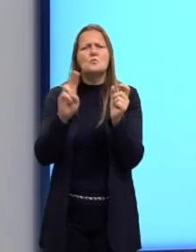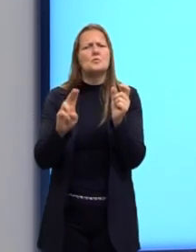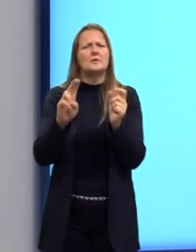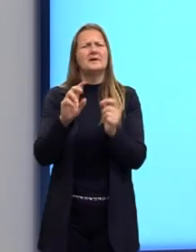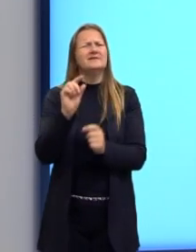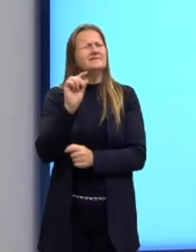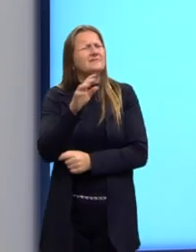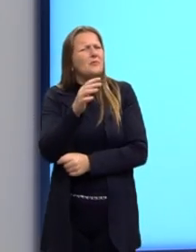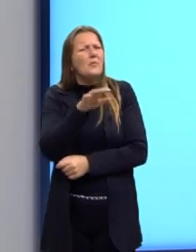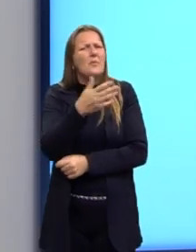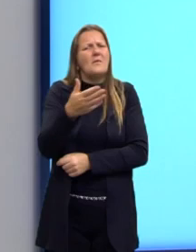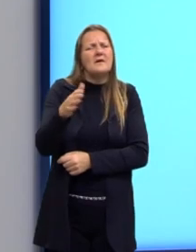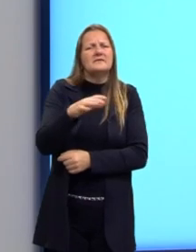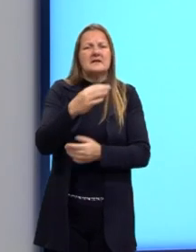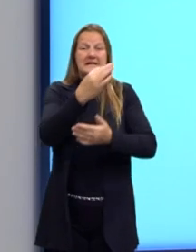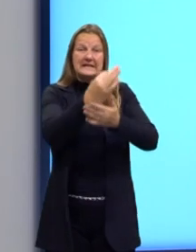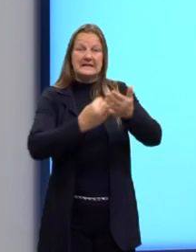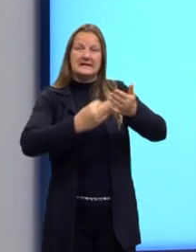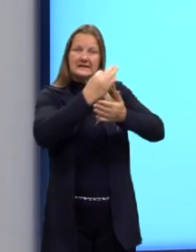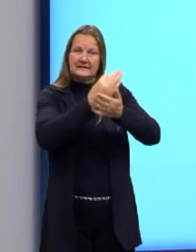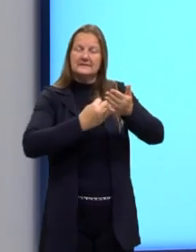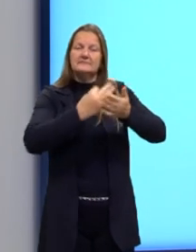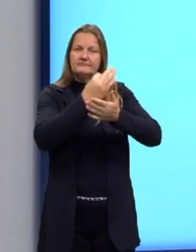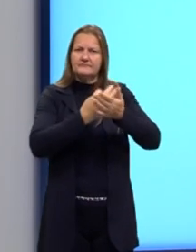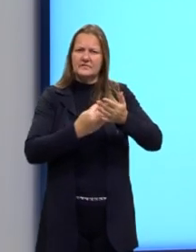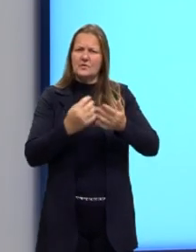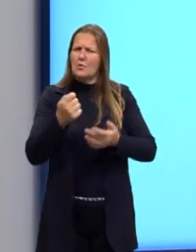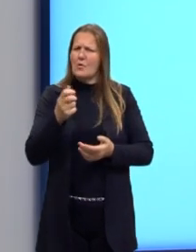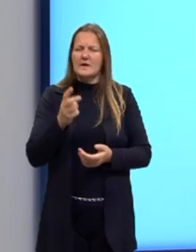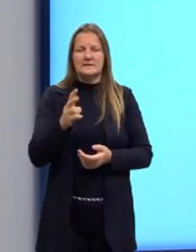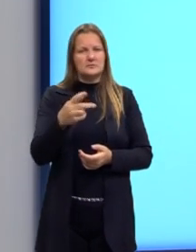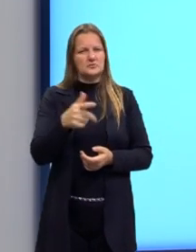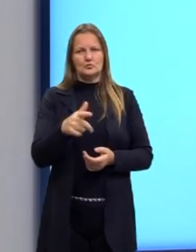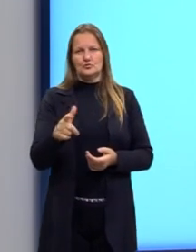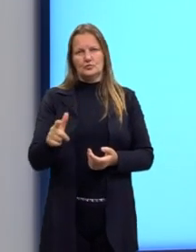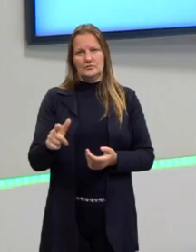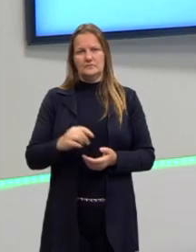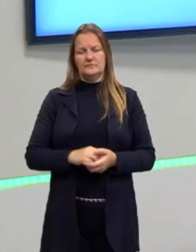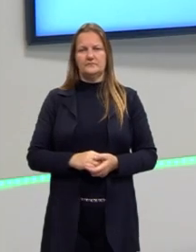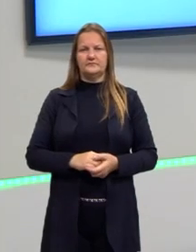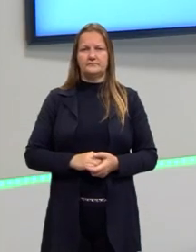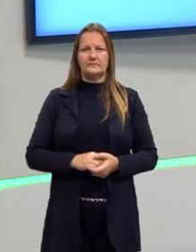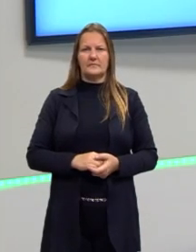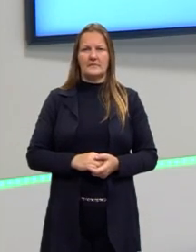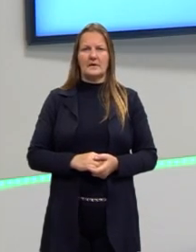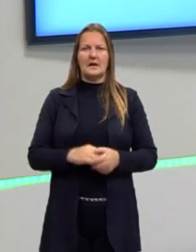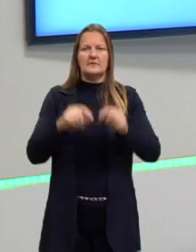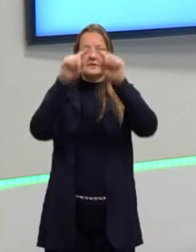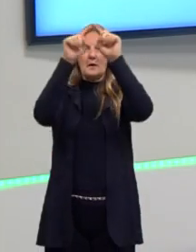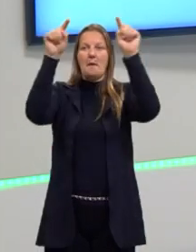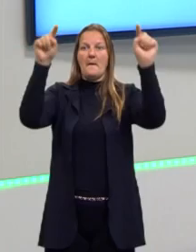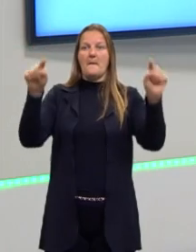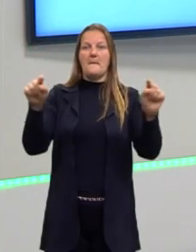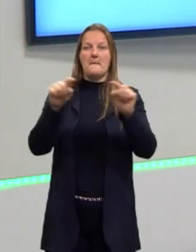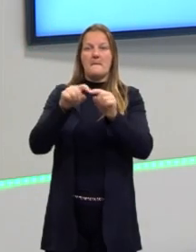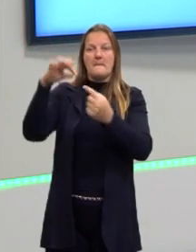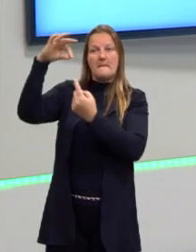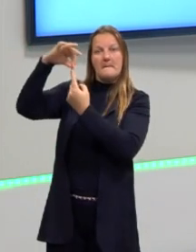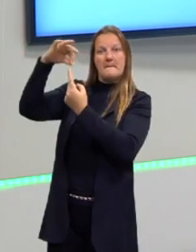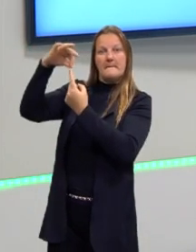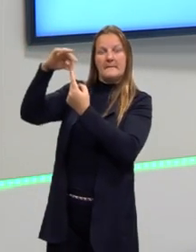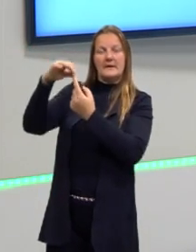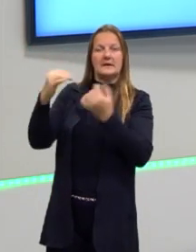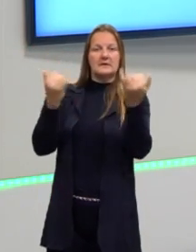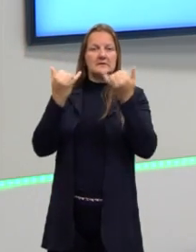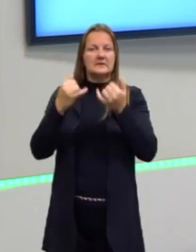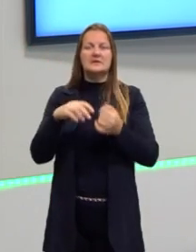assim em textos ou em placas né Elas são expressões mais